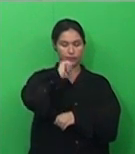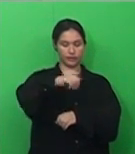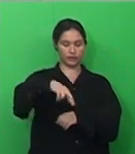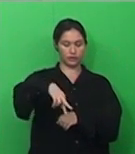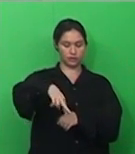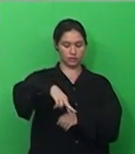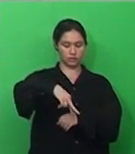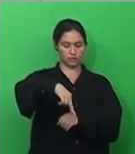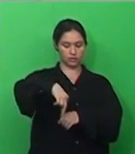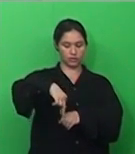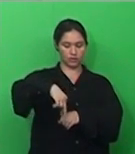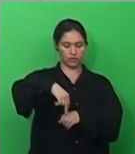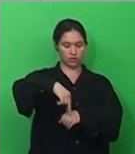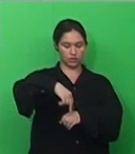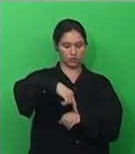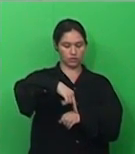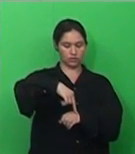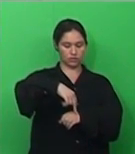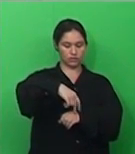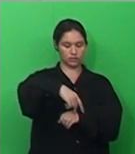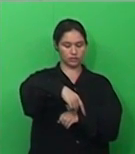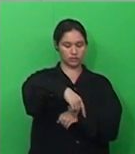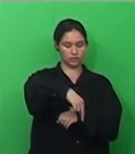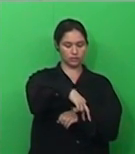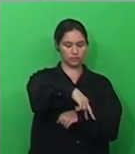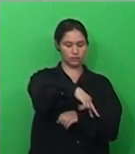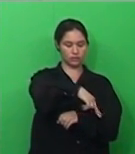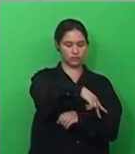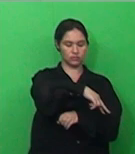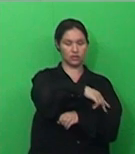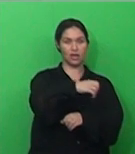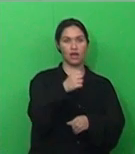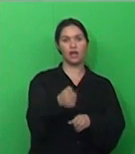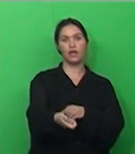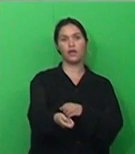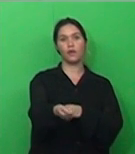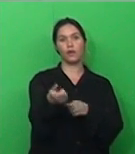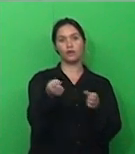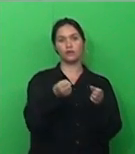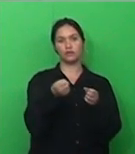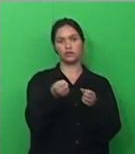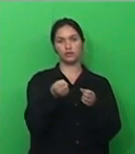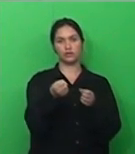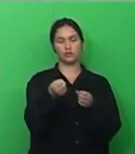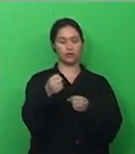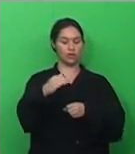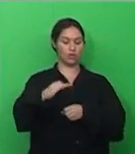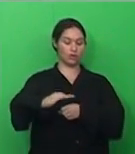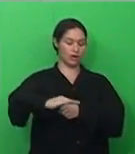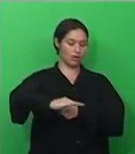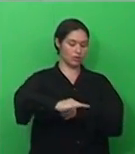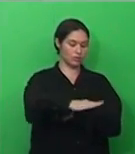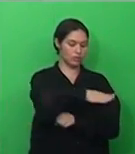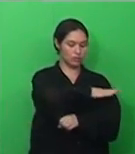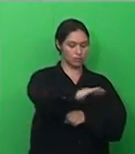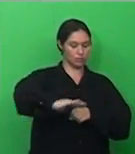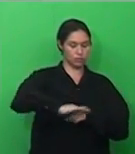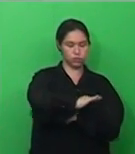carro estacionado na calçada. Então, acho que no fundo chega a ser revoltante. Eu acho que